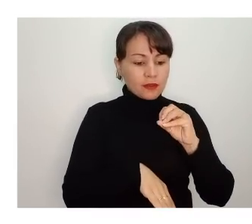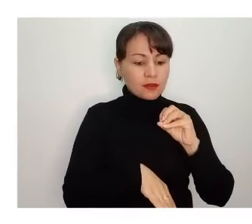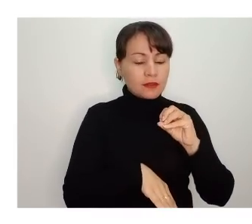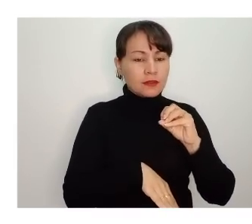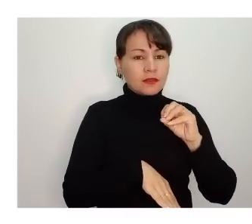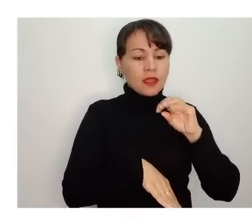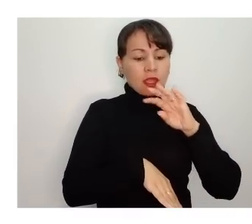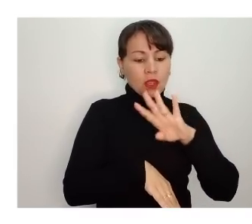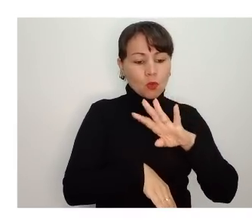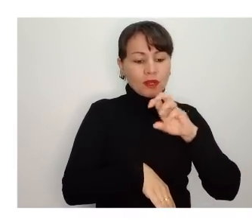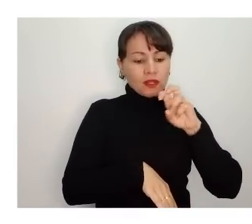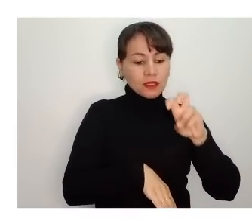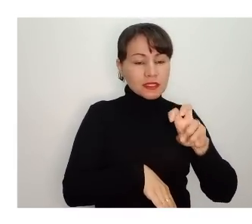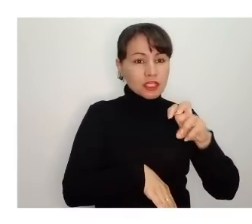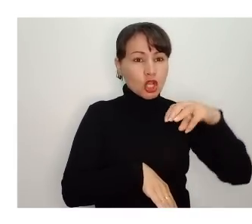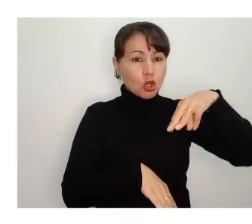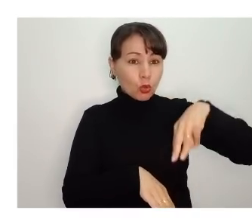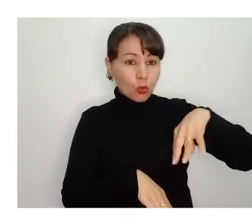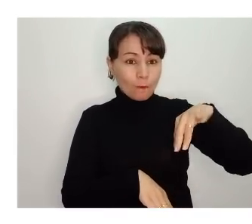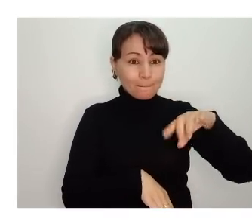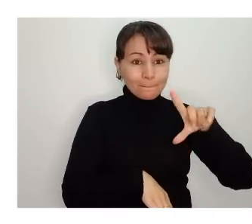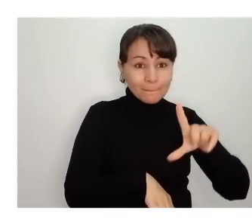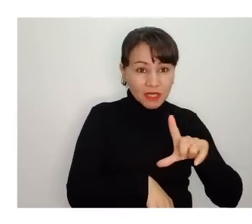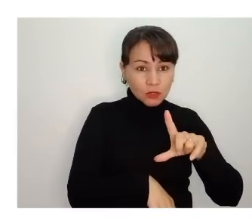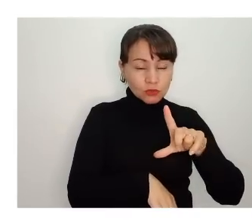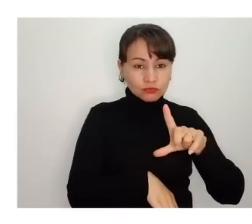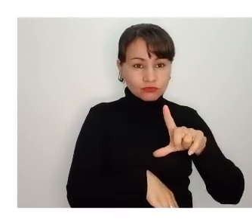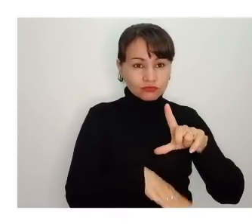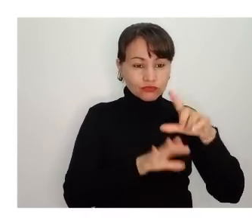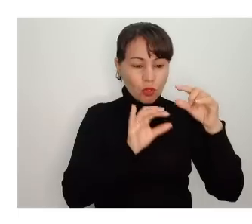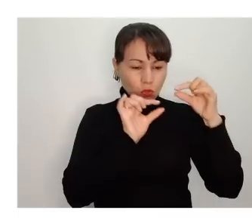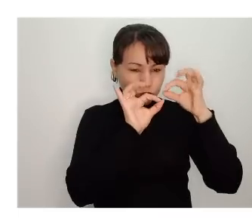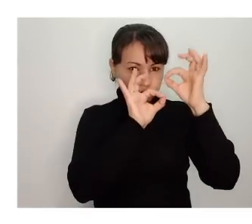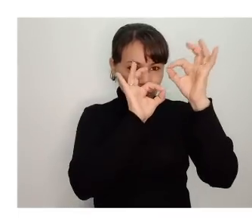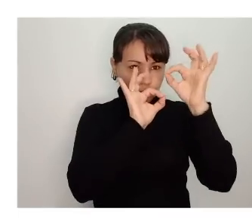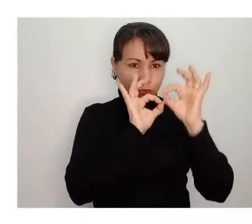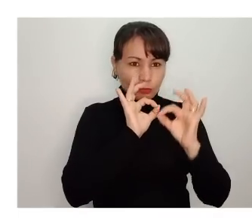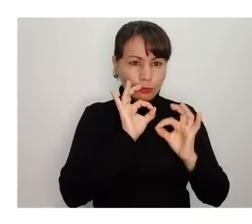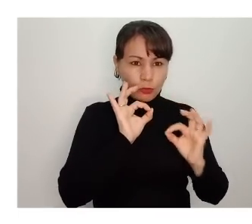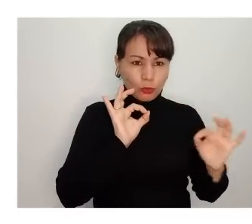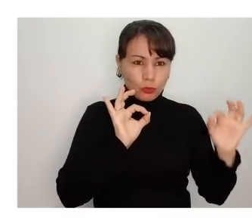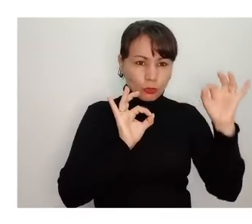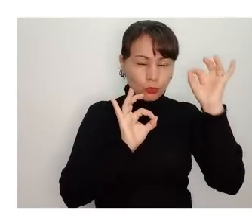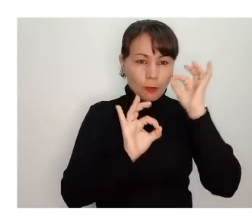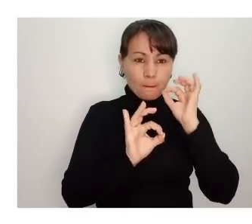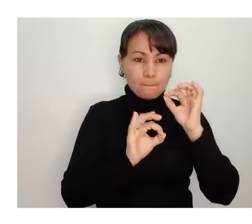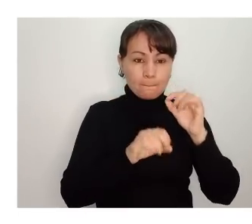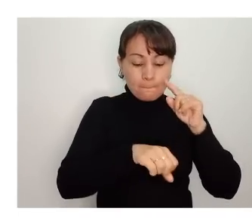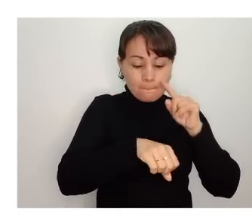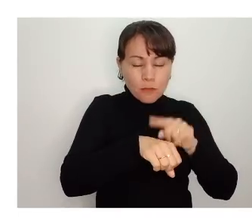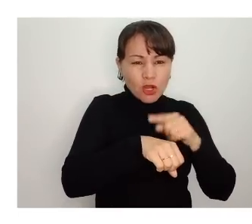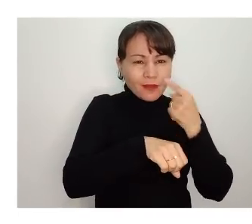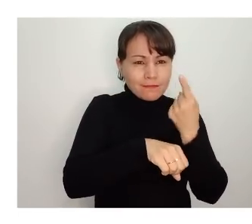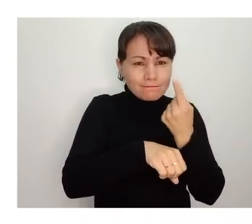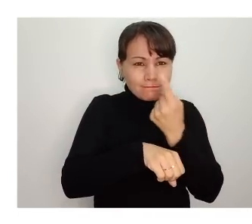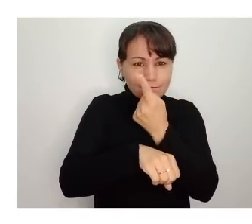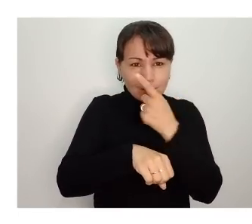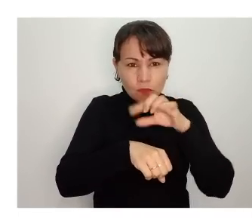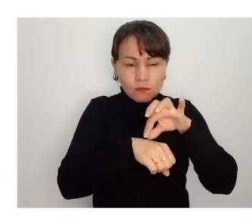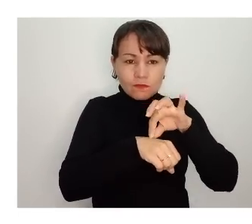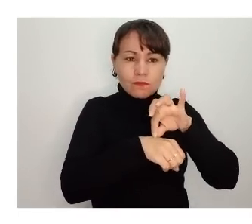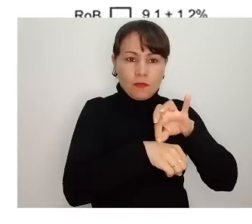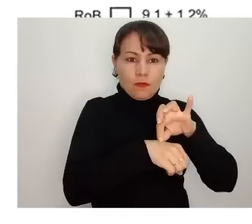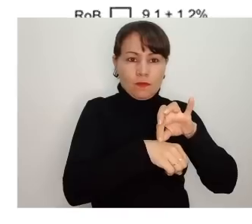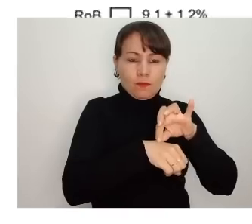de 30 a 45 mil desses botões aqui por célula.